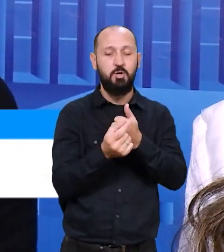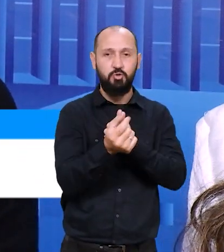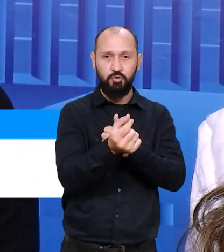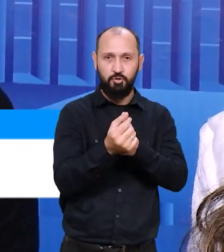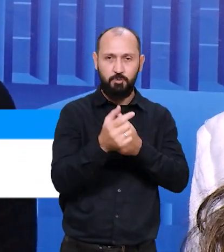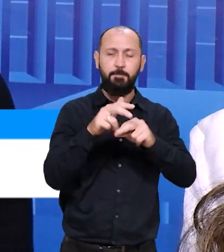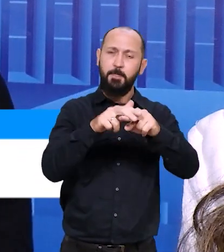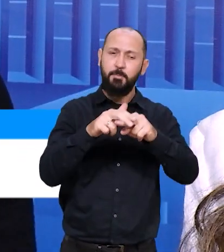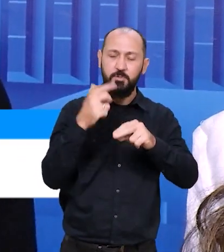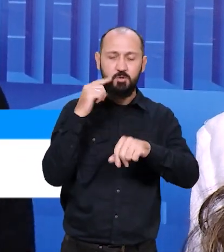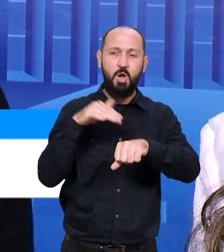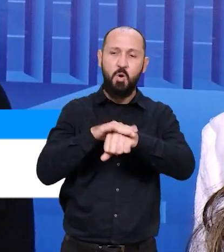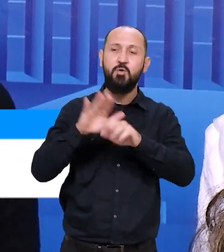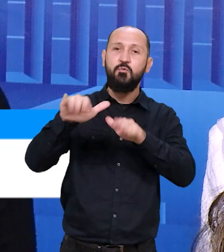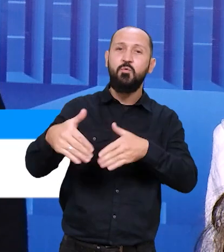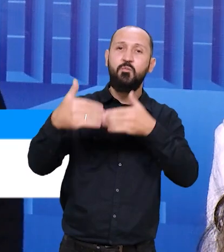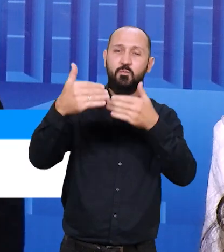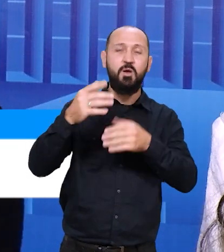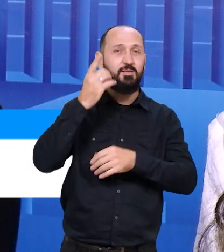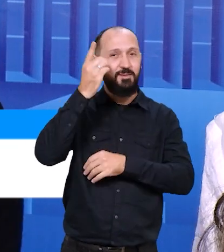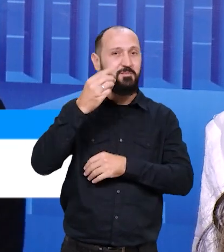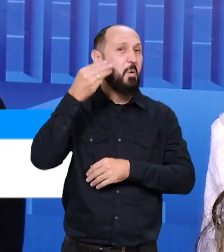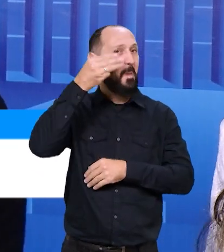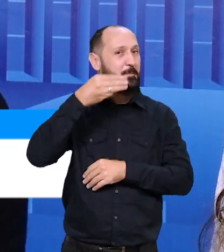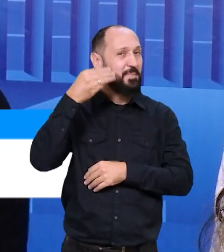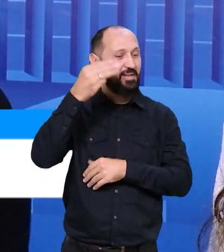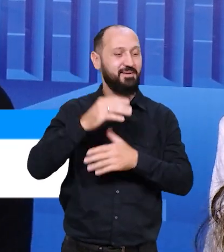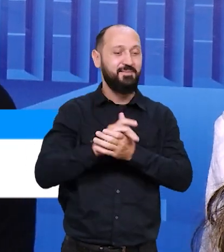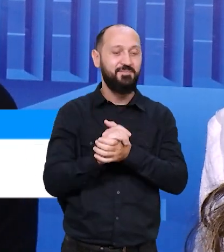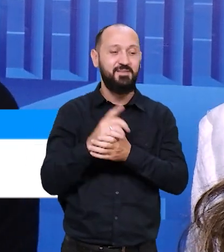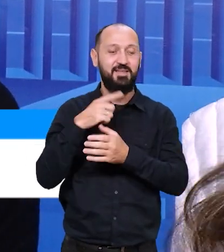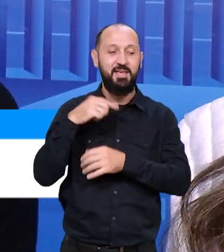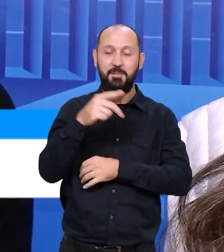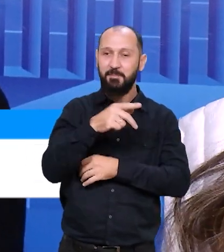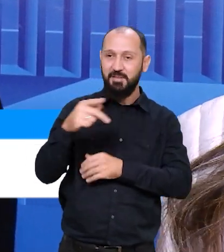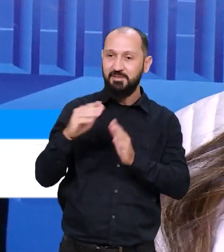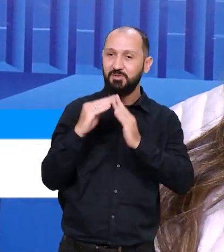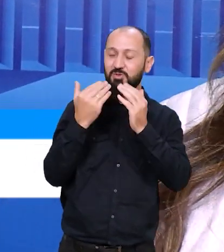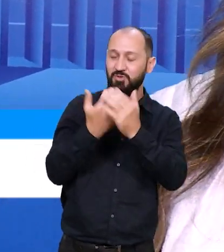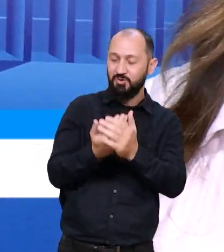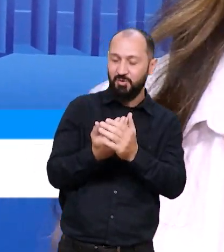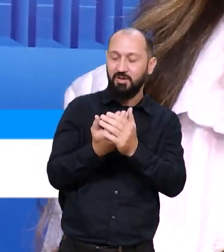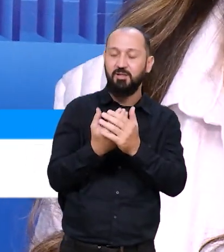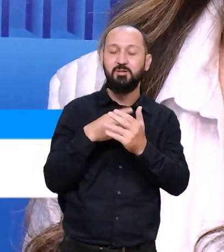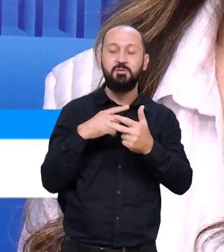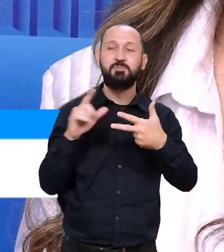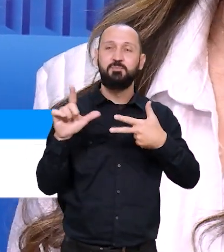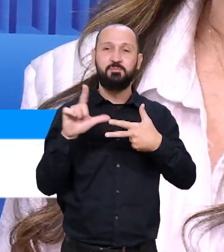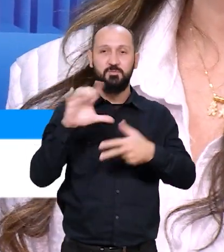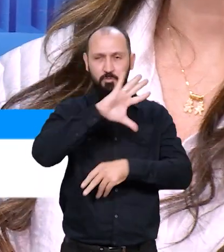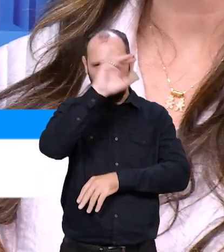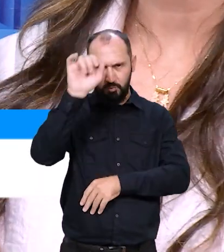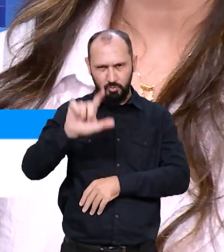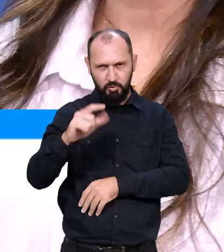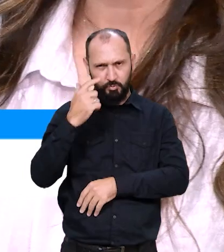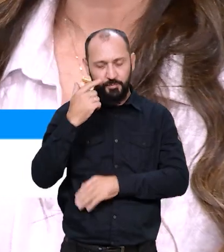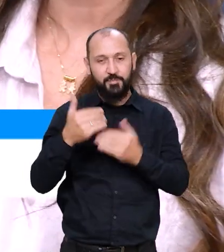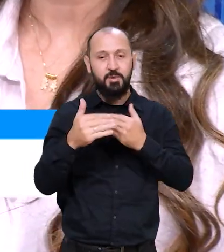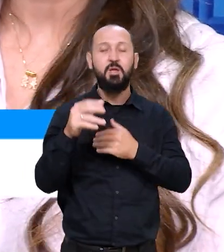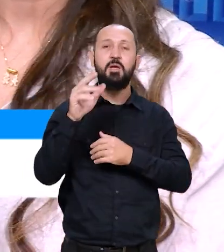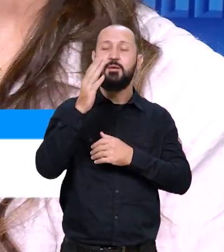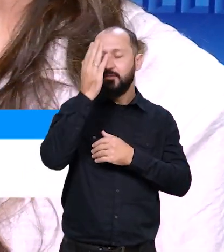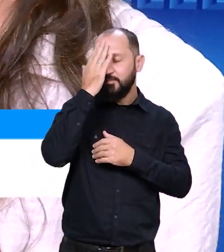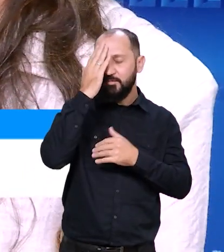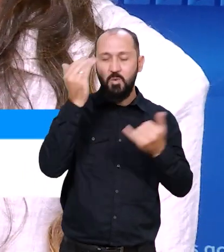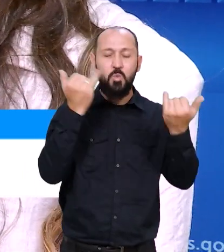do Legislativo e de Contas. E é por isso que eu vou conversar agora com a deputada Mara Caseiro, que é a presidente da Escola do